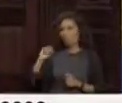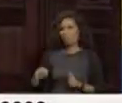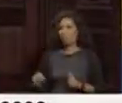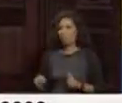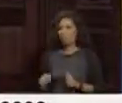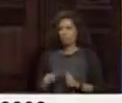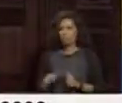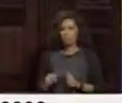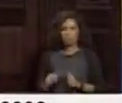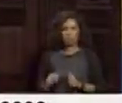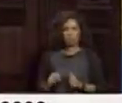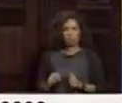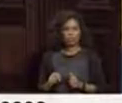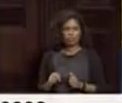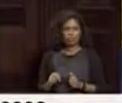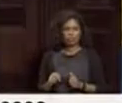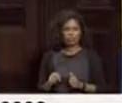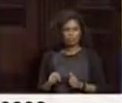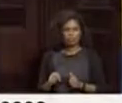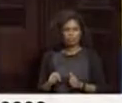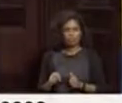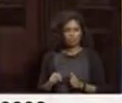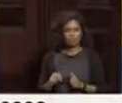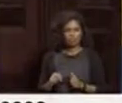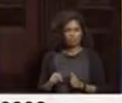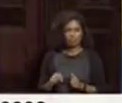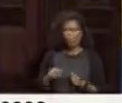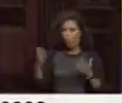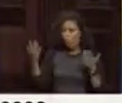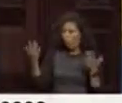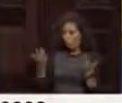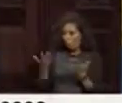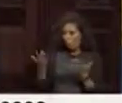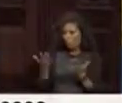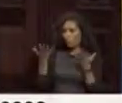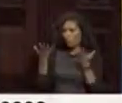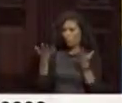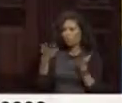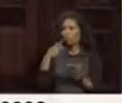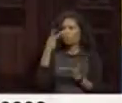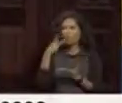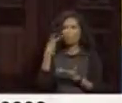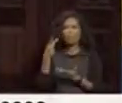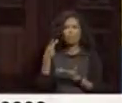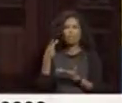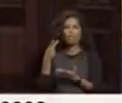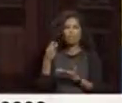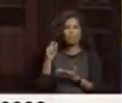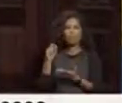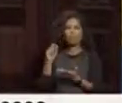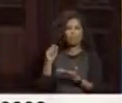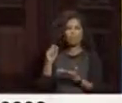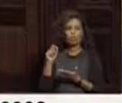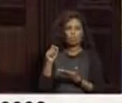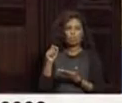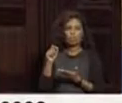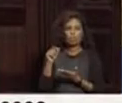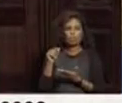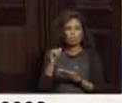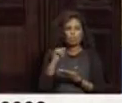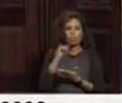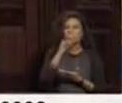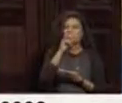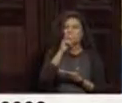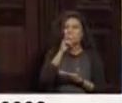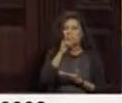a aplicação do ato institucional número 5 por vocês. O que eu tenho preocupação é exatamente naquele soldado